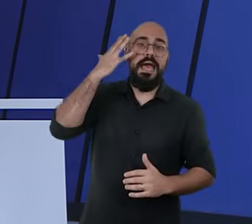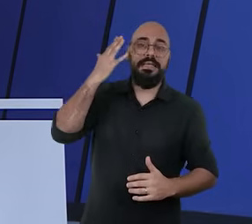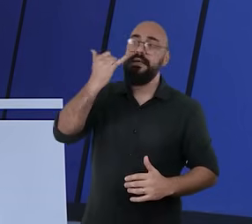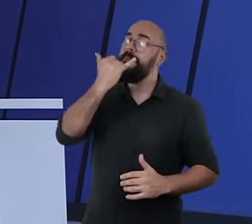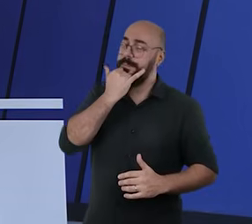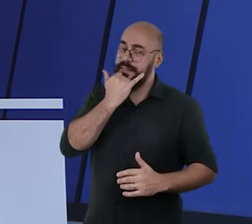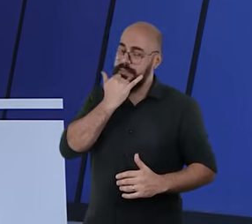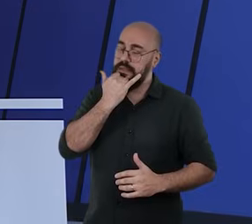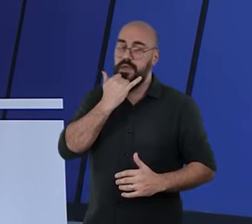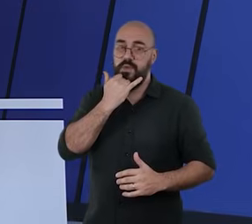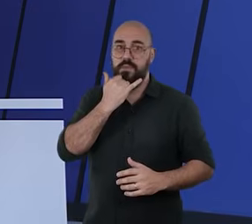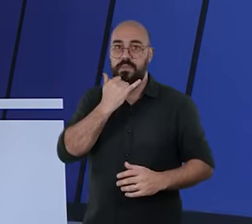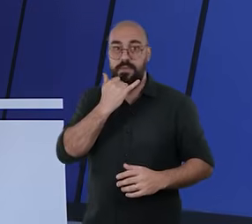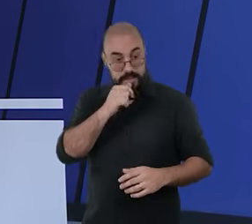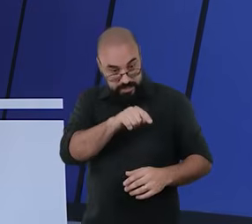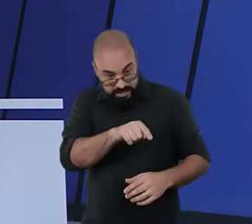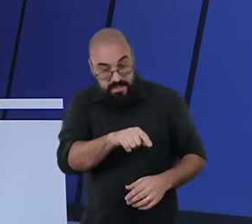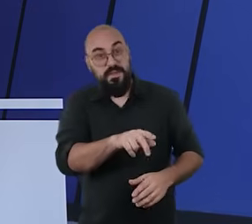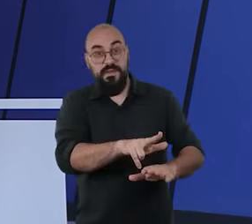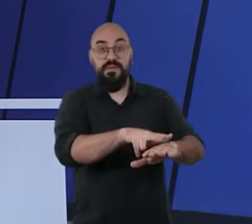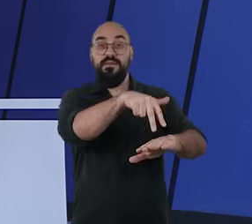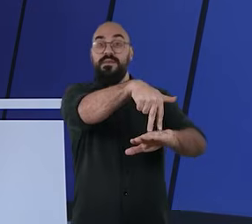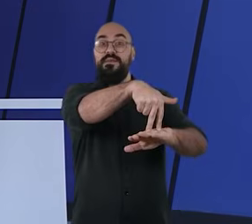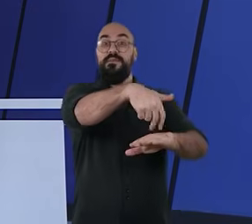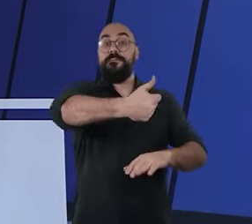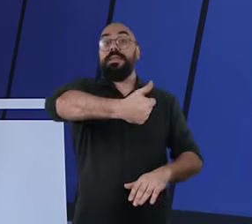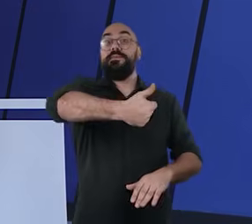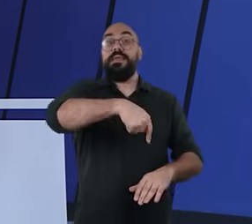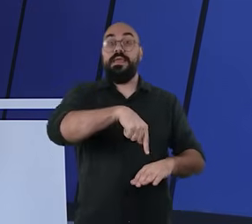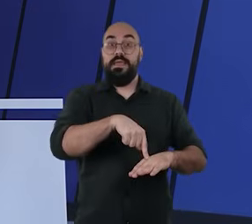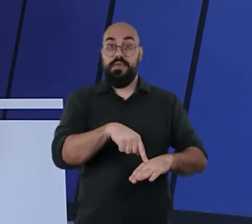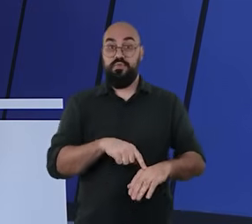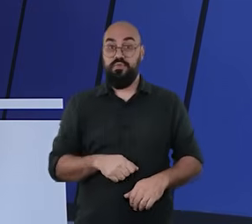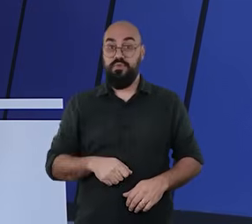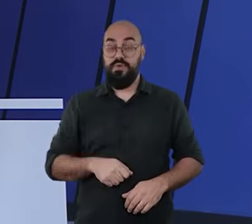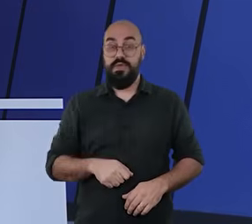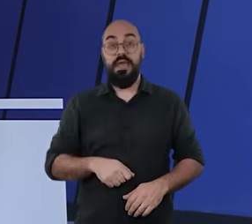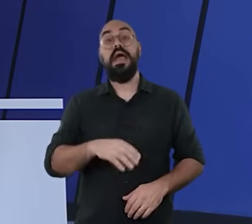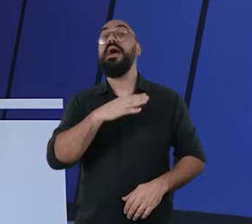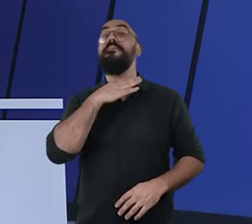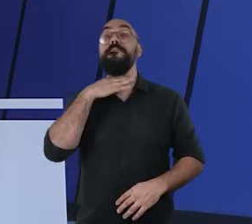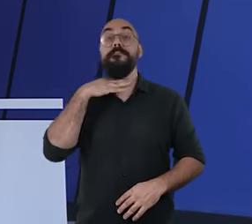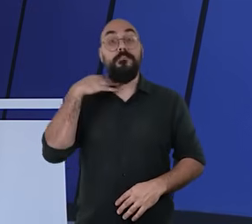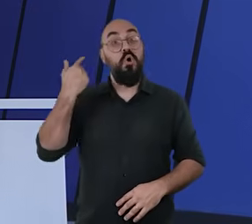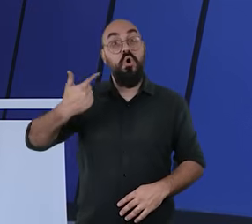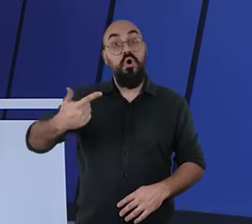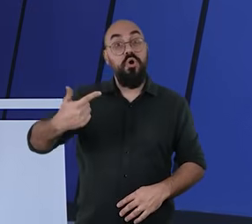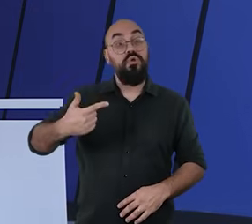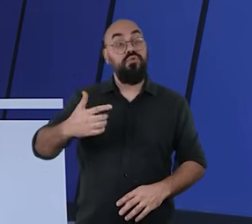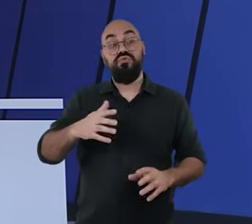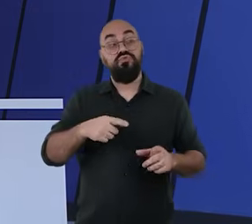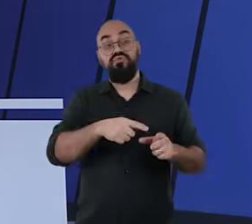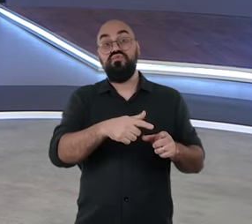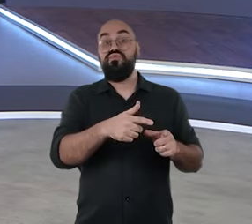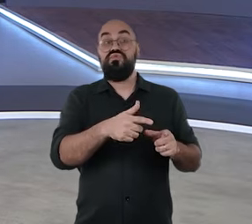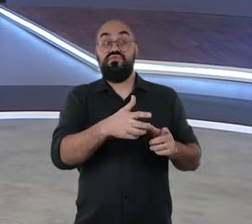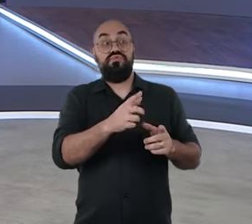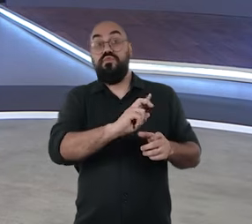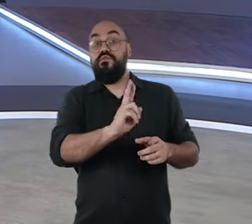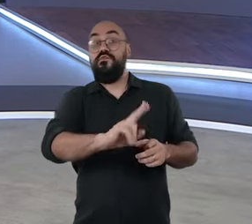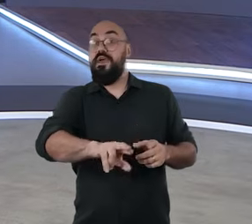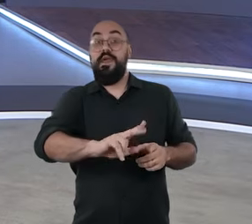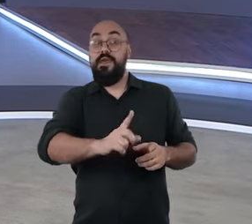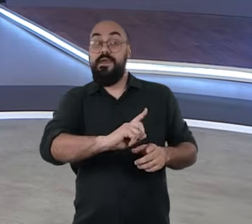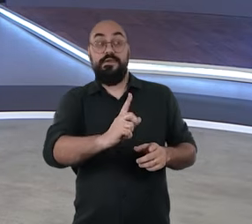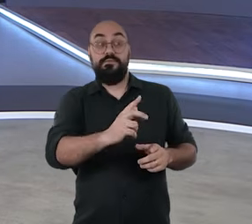ressuscitarão primeiro. Farão parte da primeira ressurreição e a segunda morte não tem parte com eles. Continua